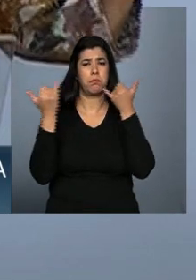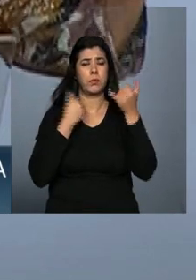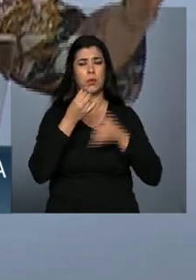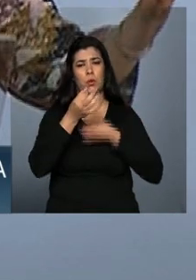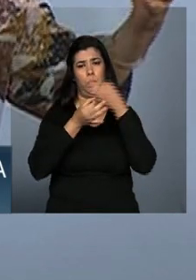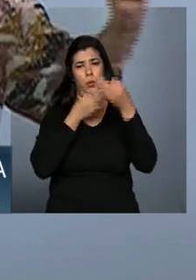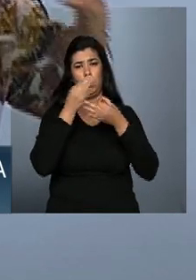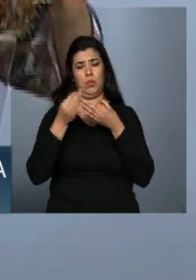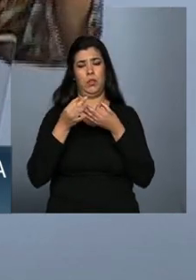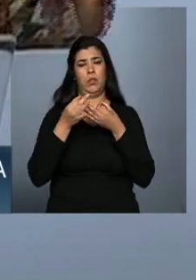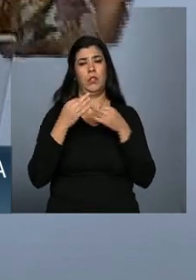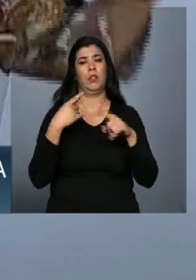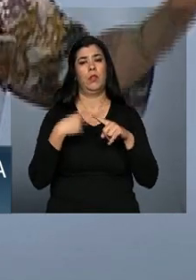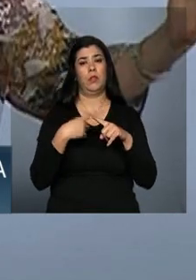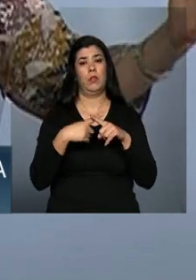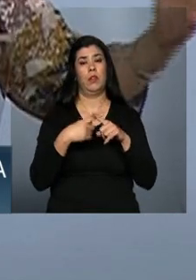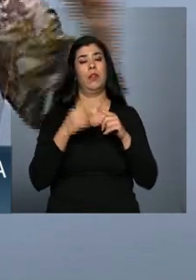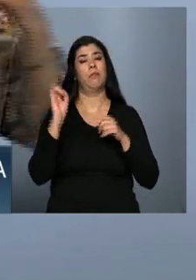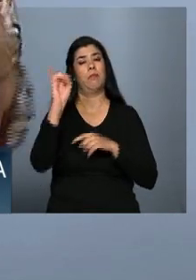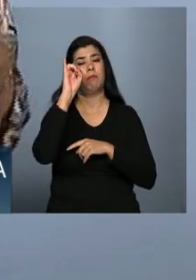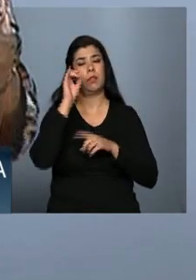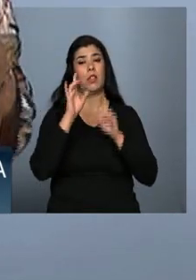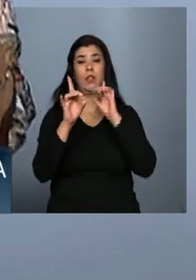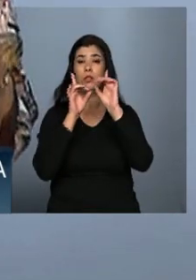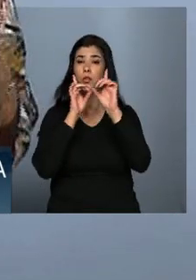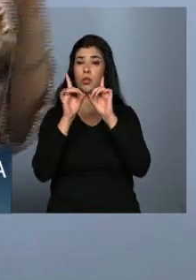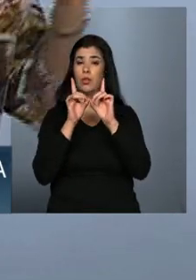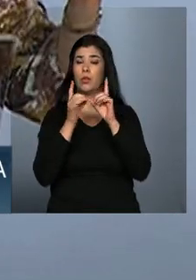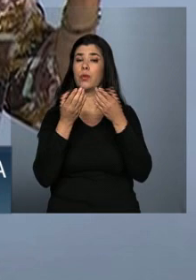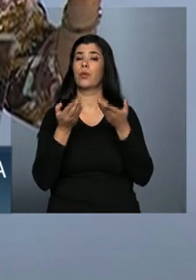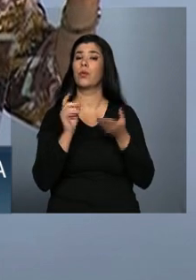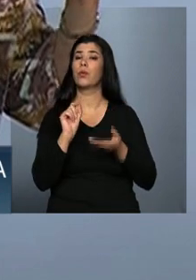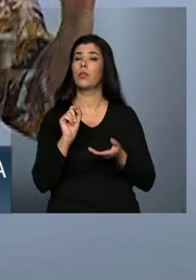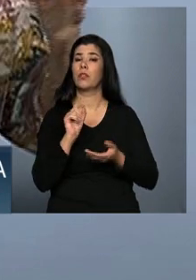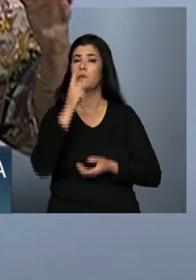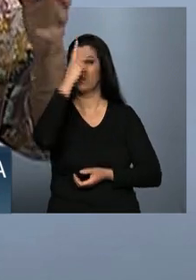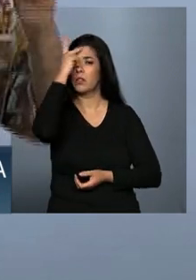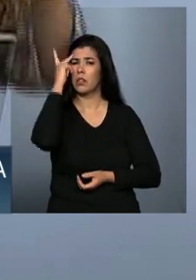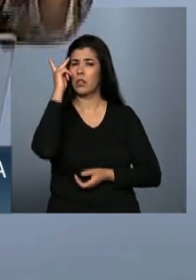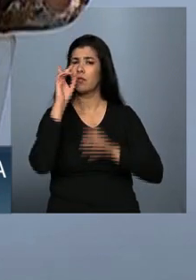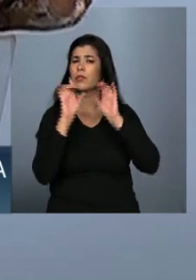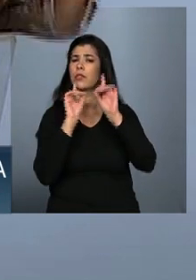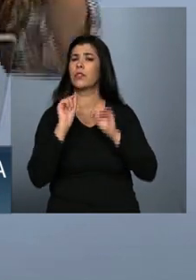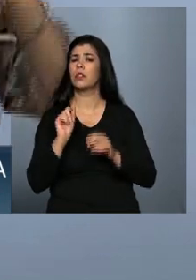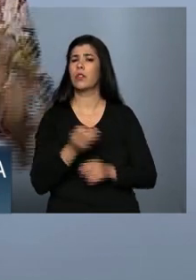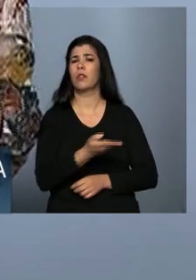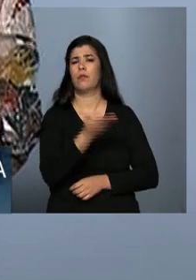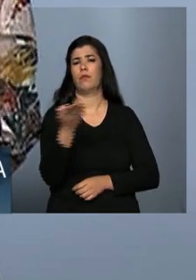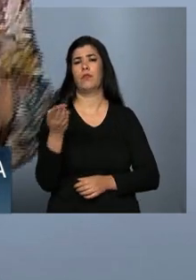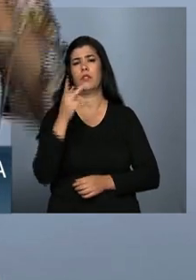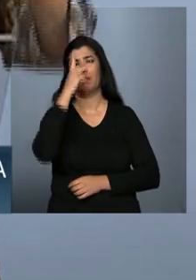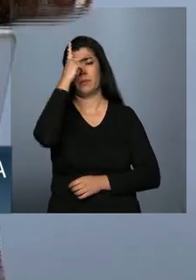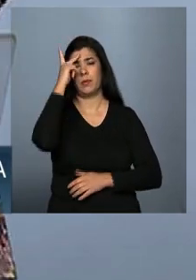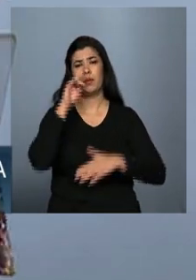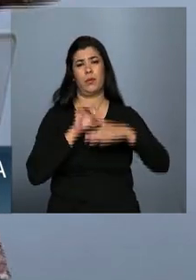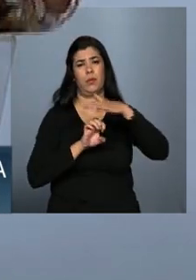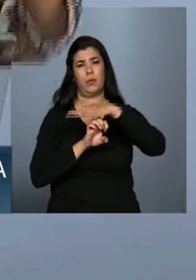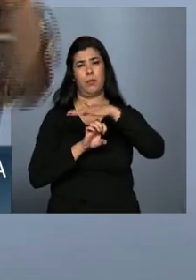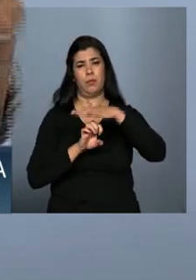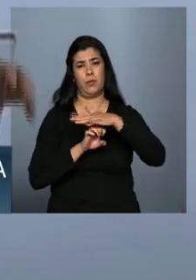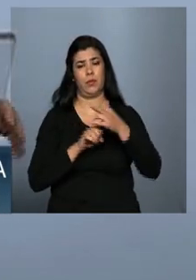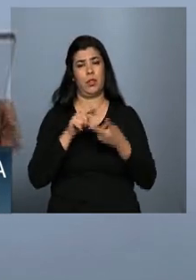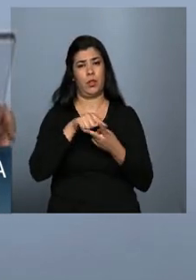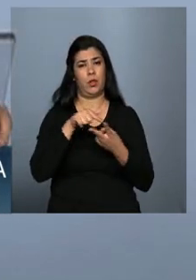nós abrimos o diálogo. Com quem? Aqui eu quero dizer, com os empresários, como as